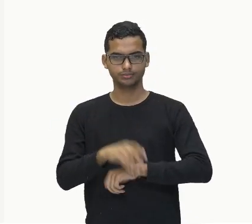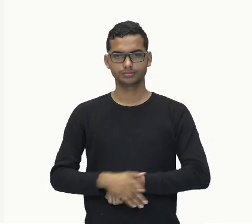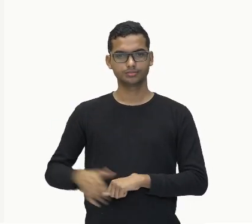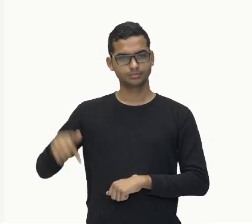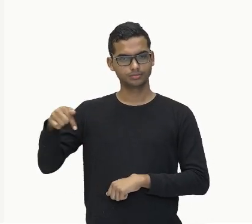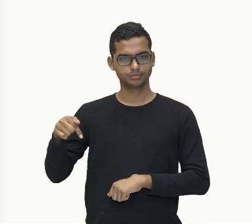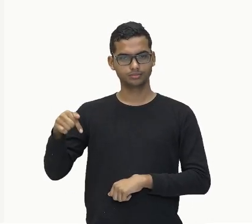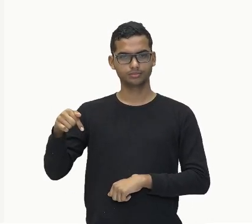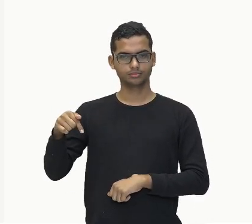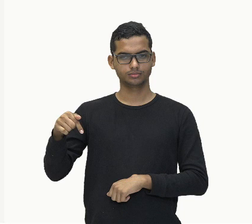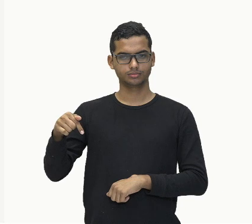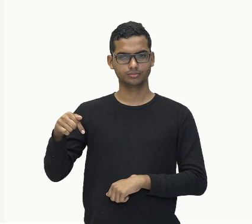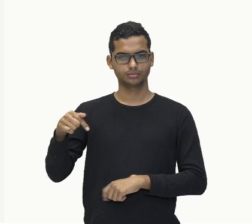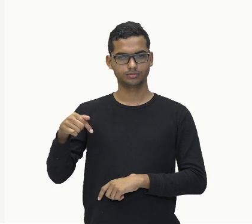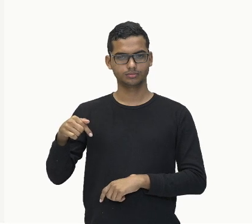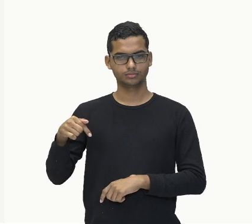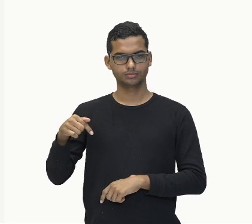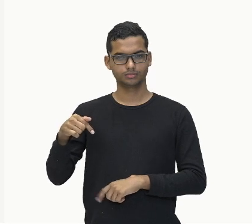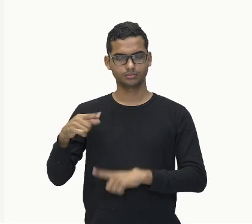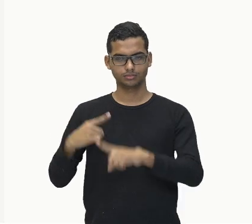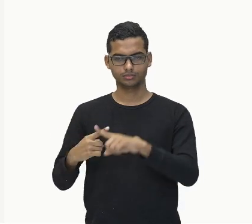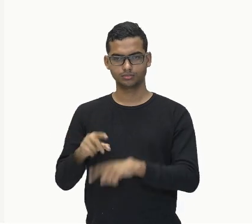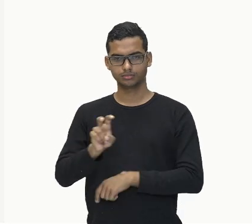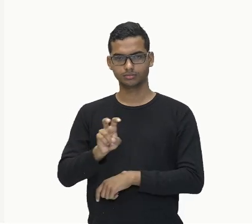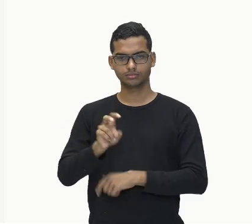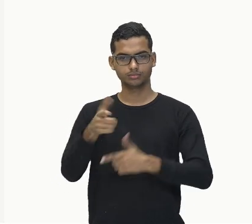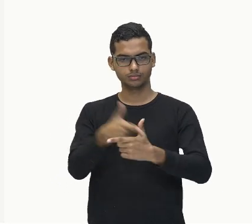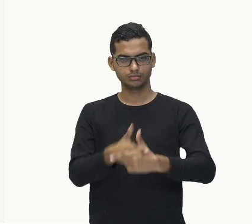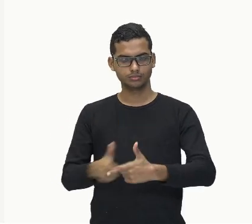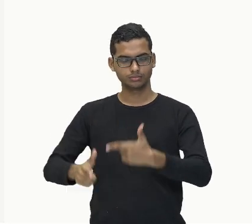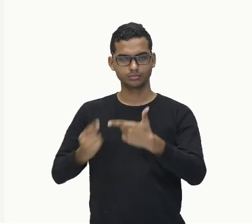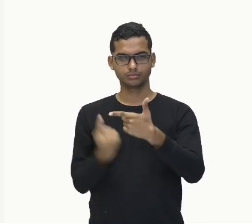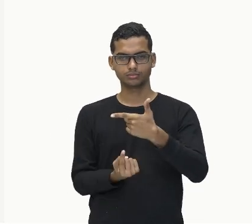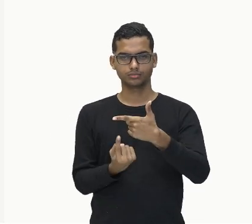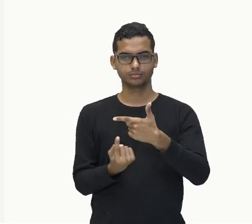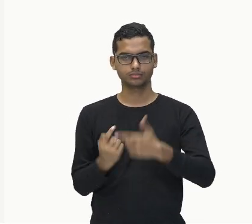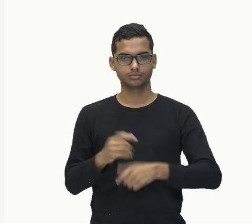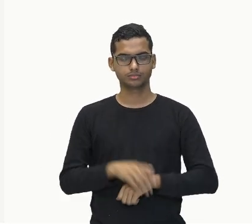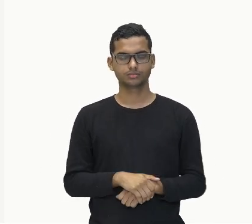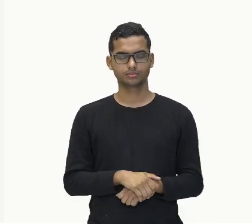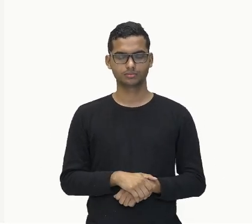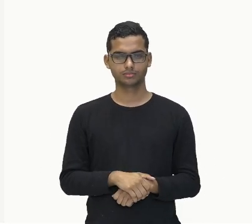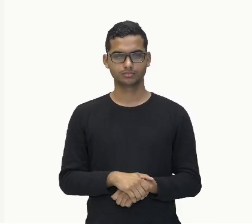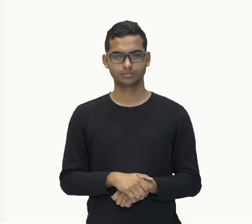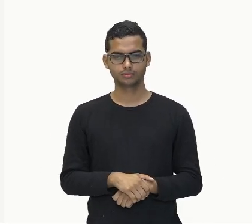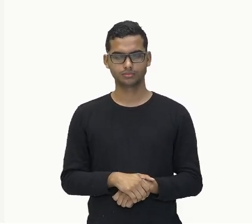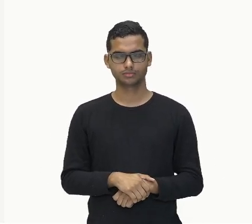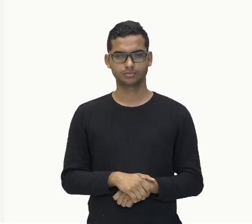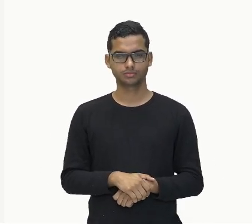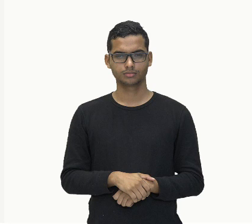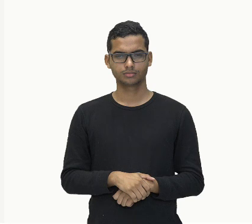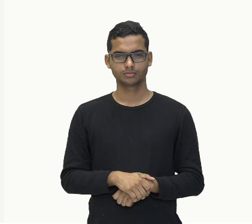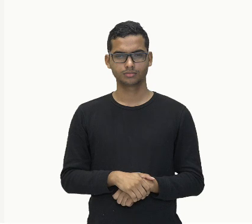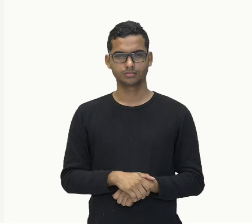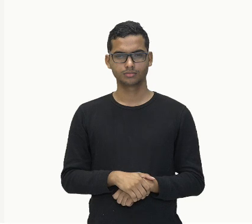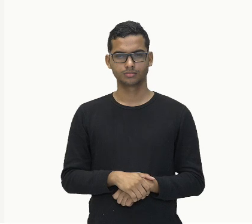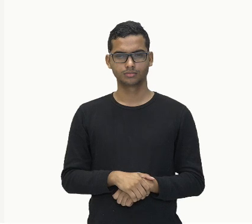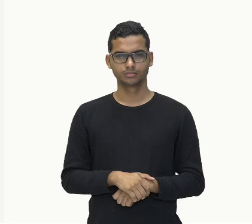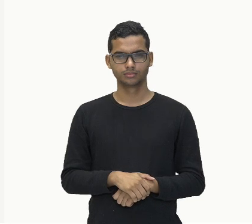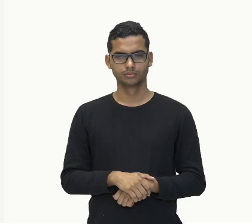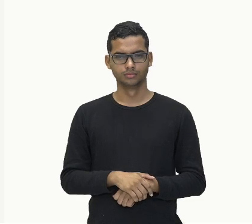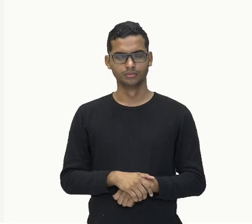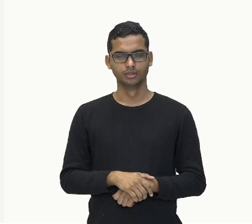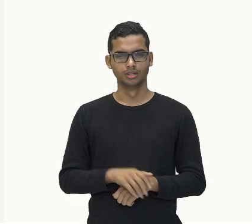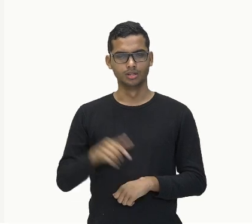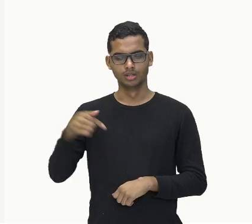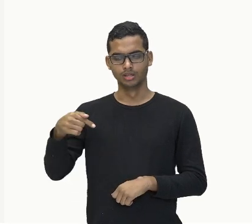vezes 5 dividido por 1, que é 7 vezes 5, que é exatamente igual a 35.